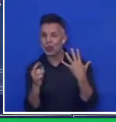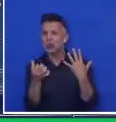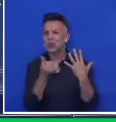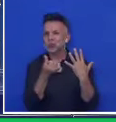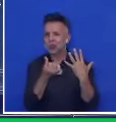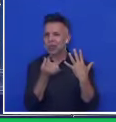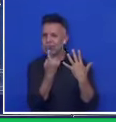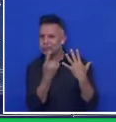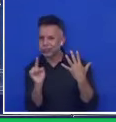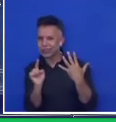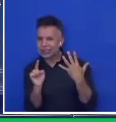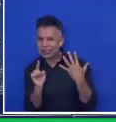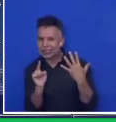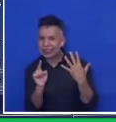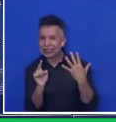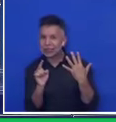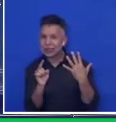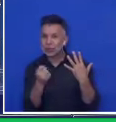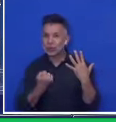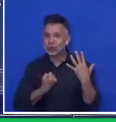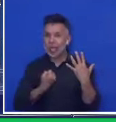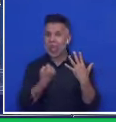Agora sim.